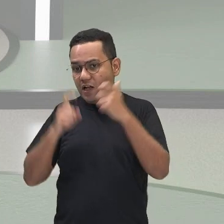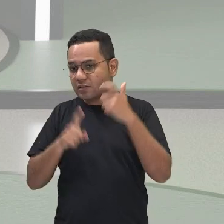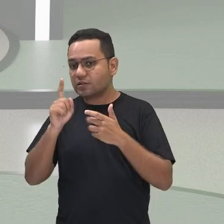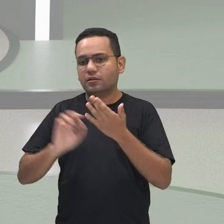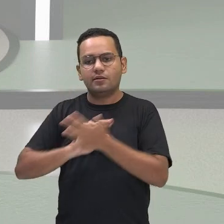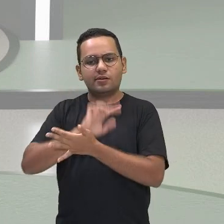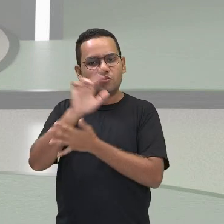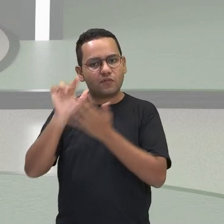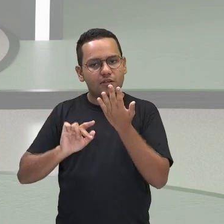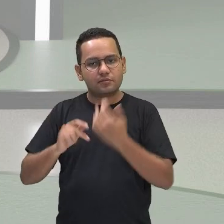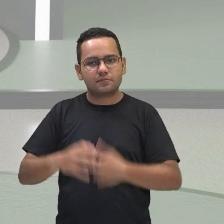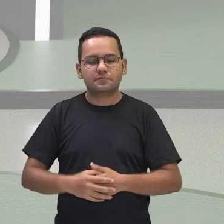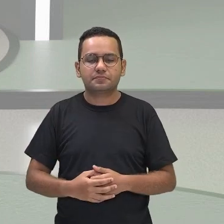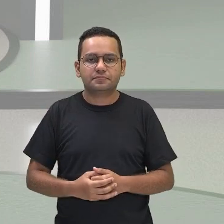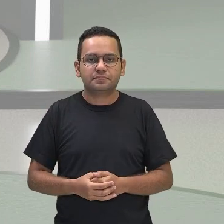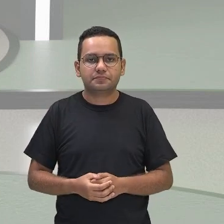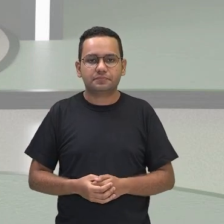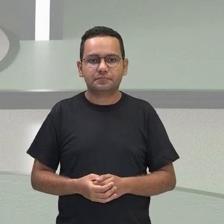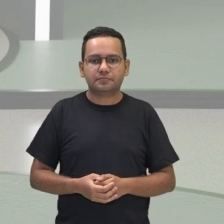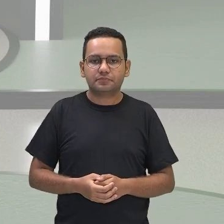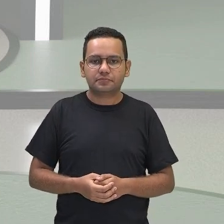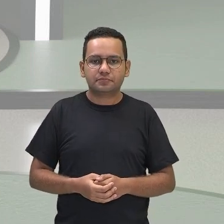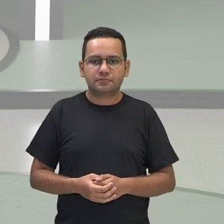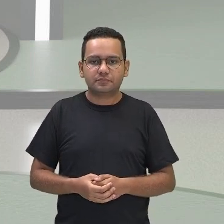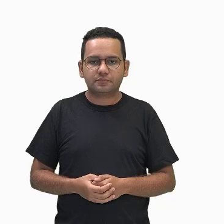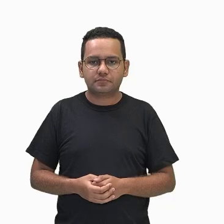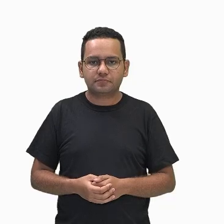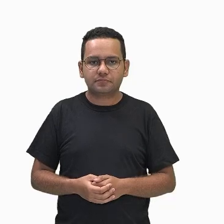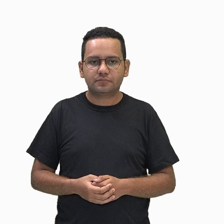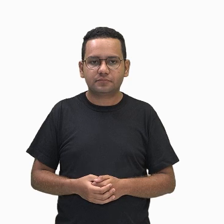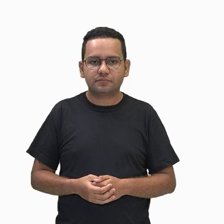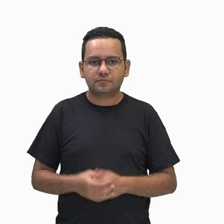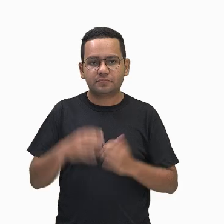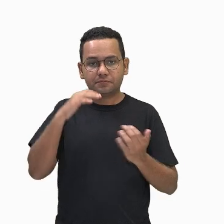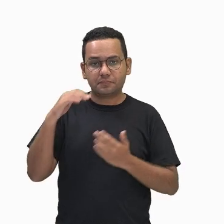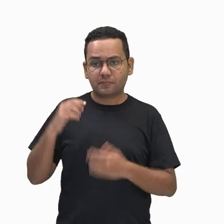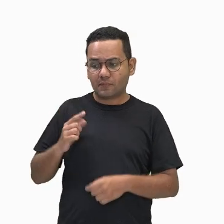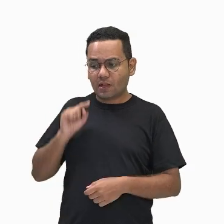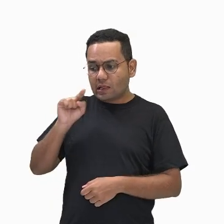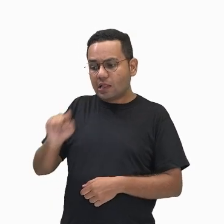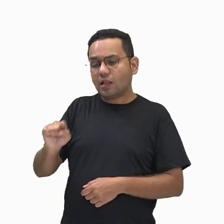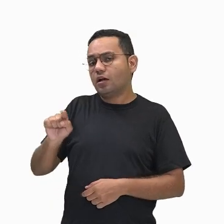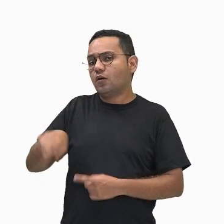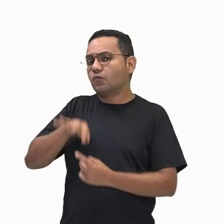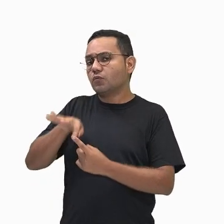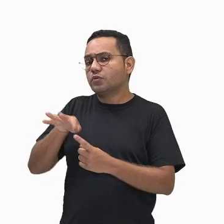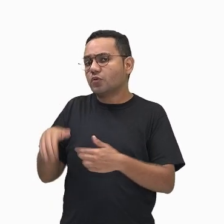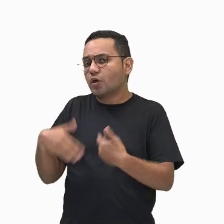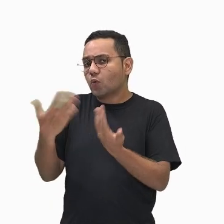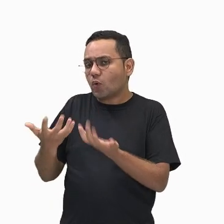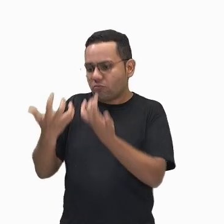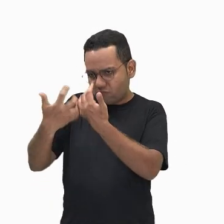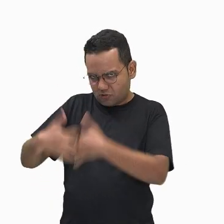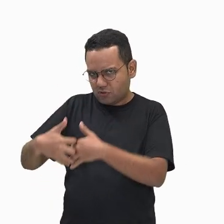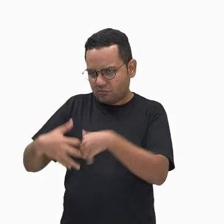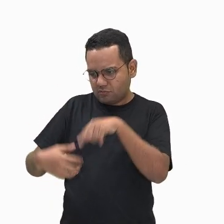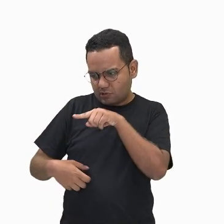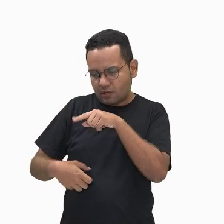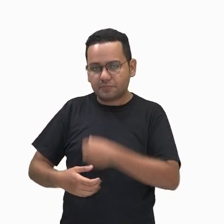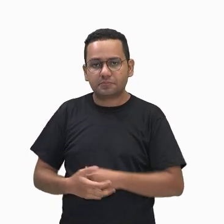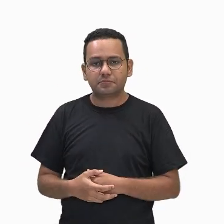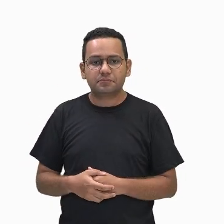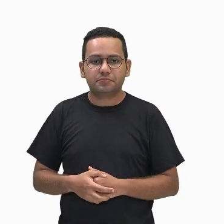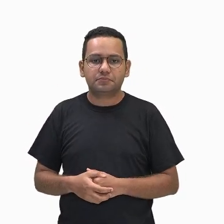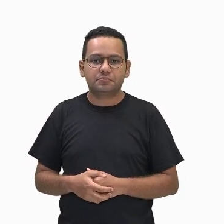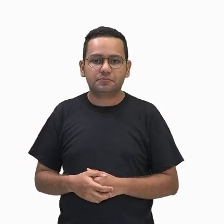nossas atividades. Temos como funções do nosso sistema muscular, funções